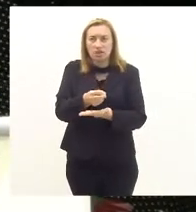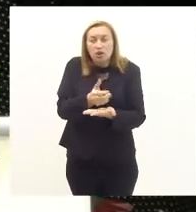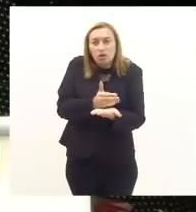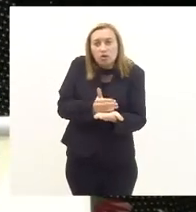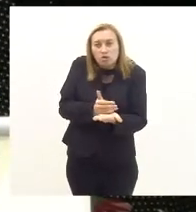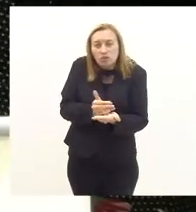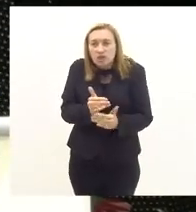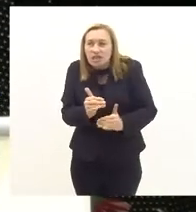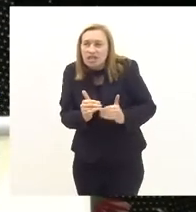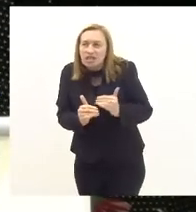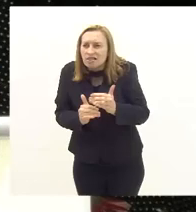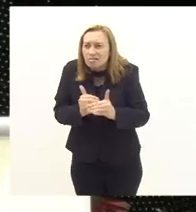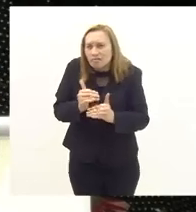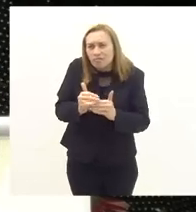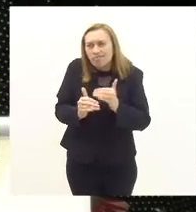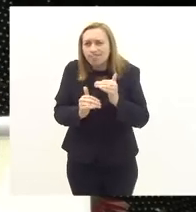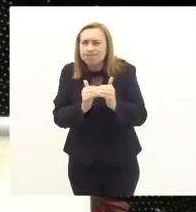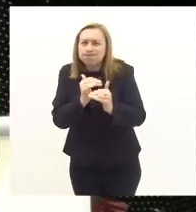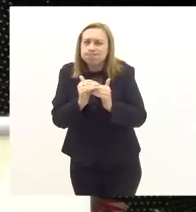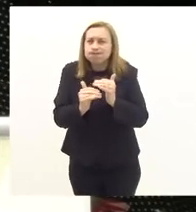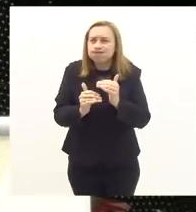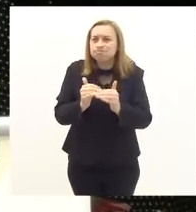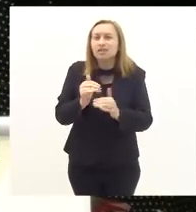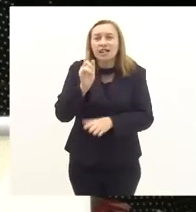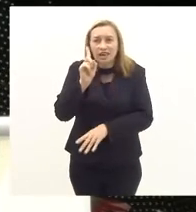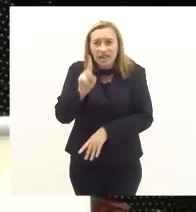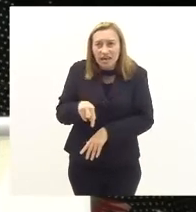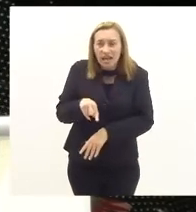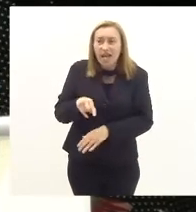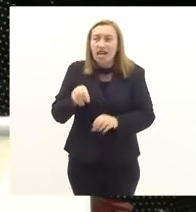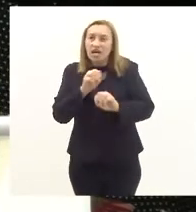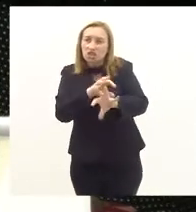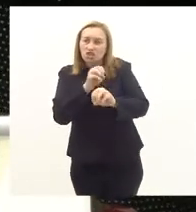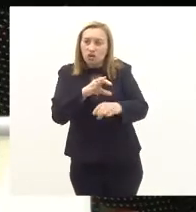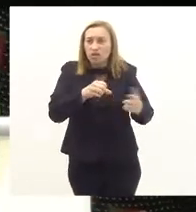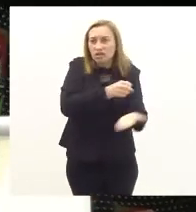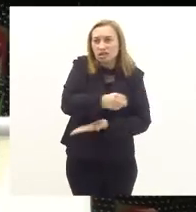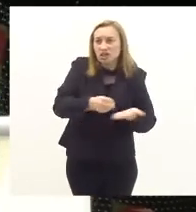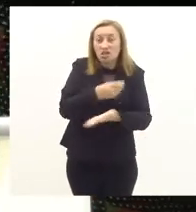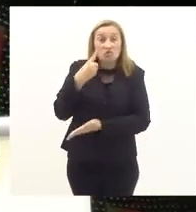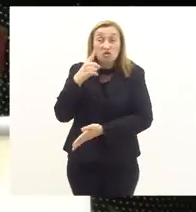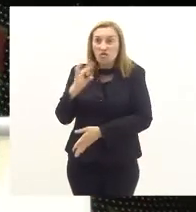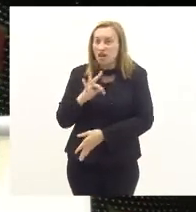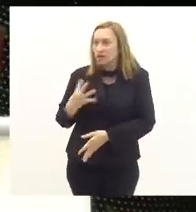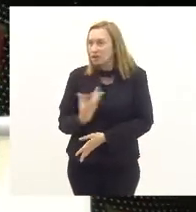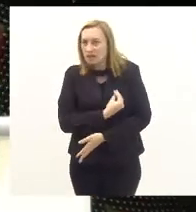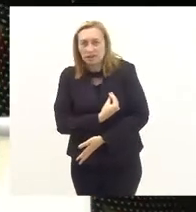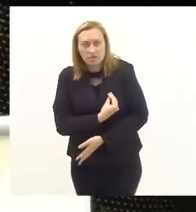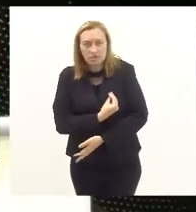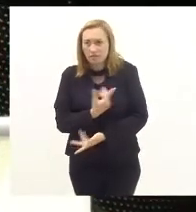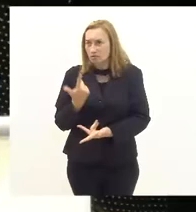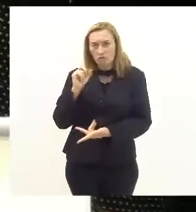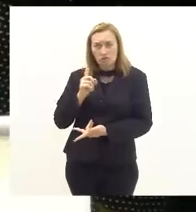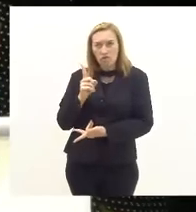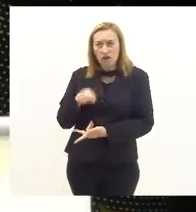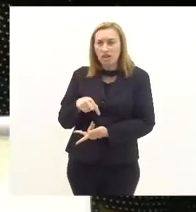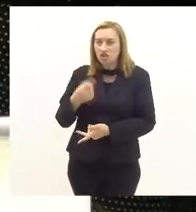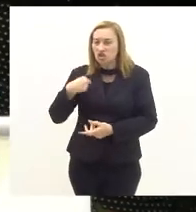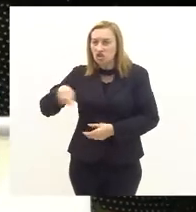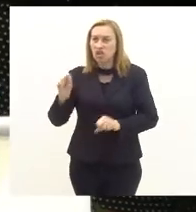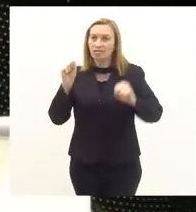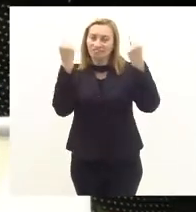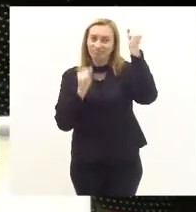perpassamos esses caminhos, essas barreiras, que é a escola de educação básica, porque ninguém vê muita trans na escola de educação básica. A gente chega na